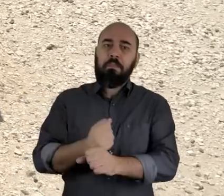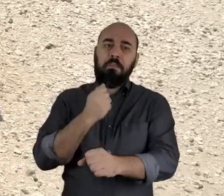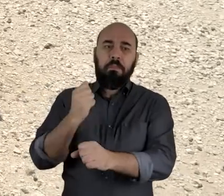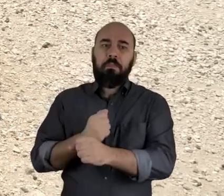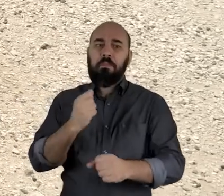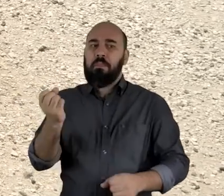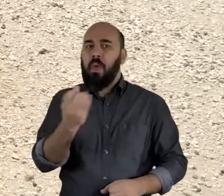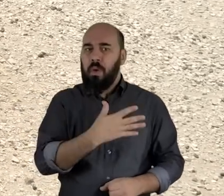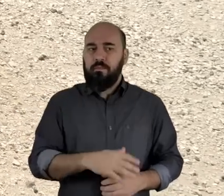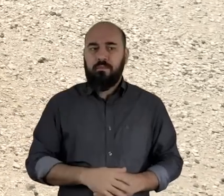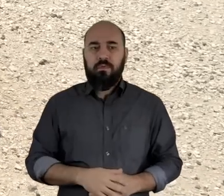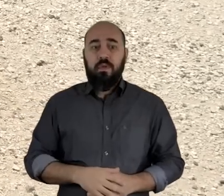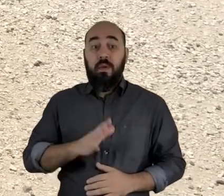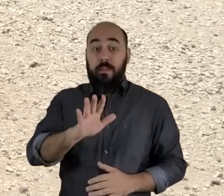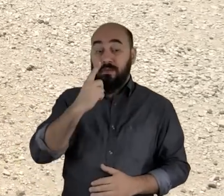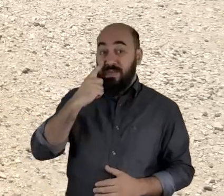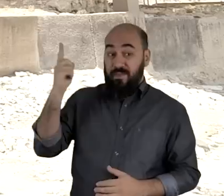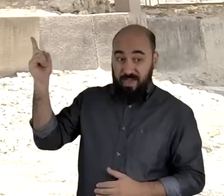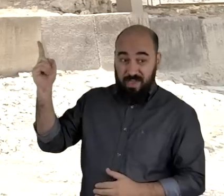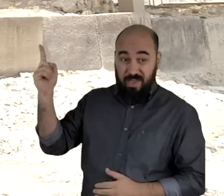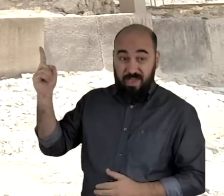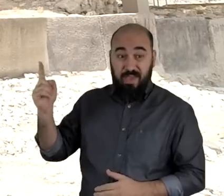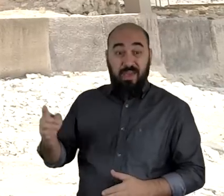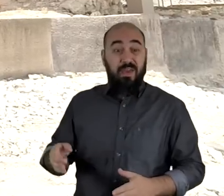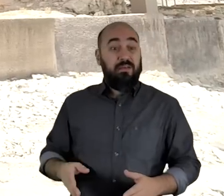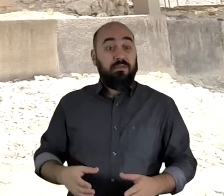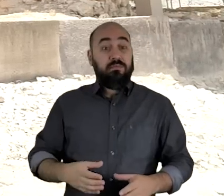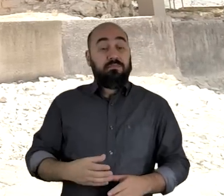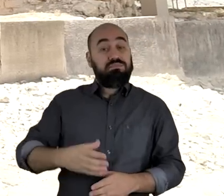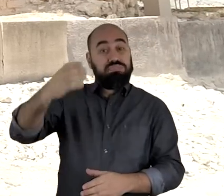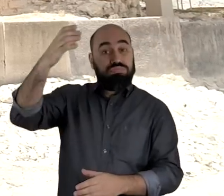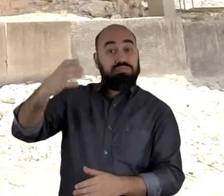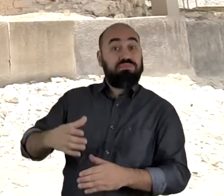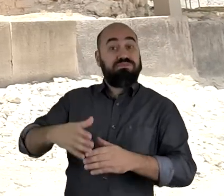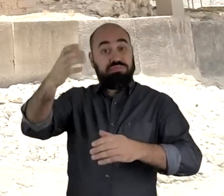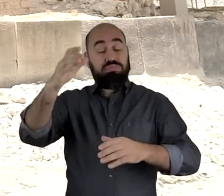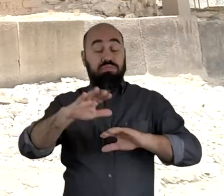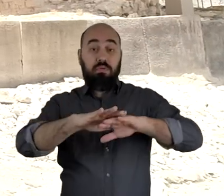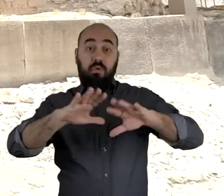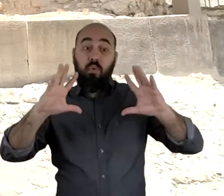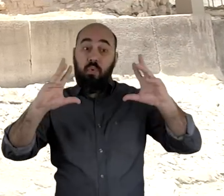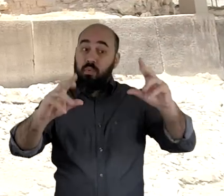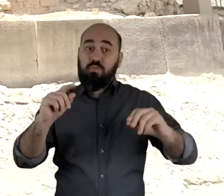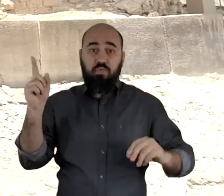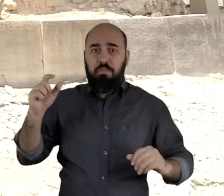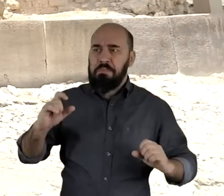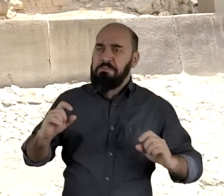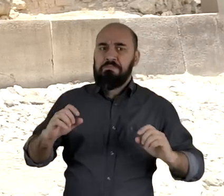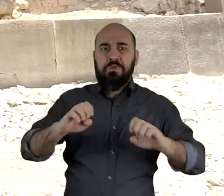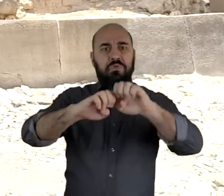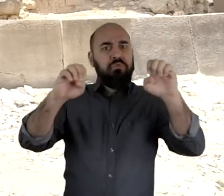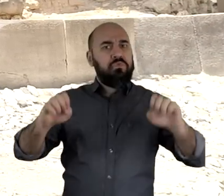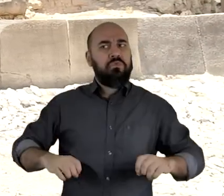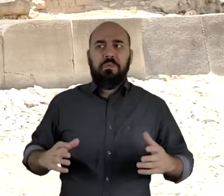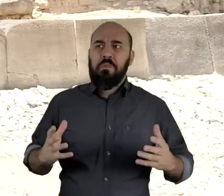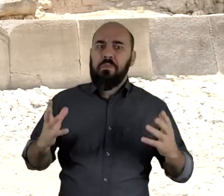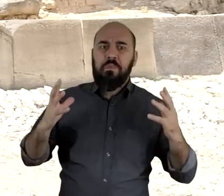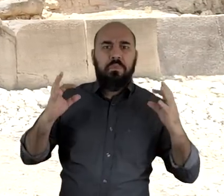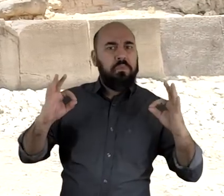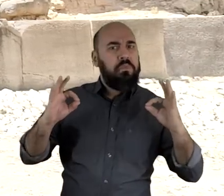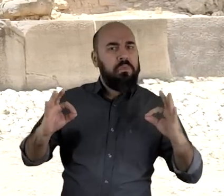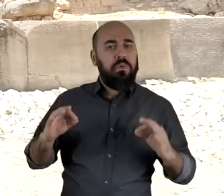Mas além disso, você vê aquele impressionante prédio com toda a sua estrutura. Realmente é uma superestrutura. É